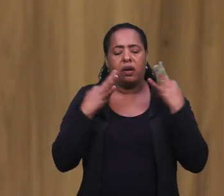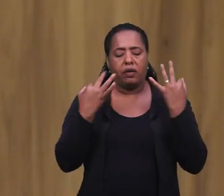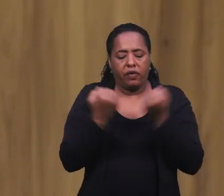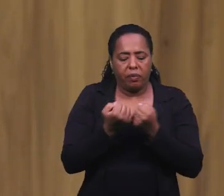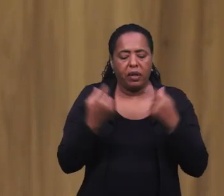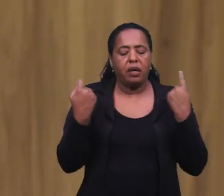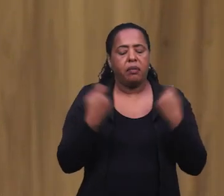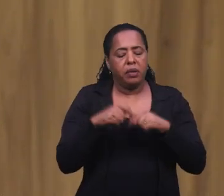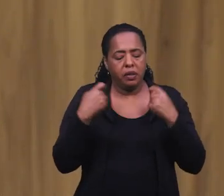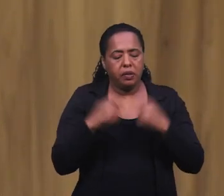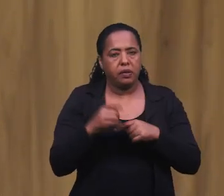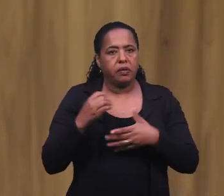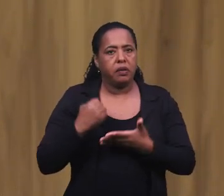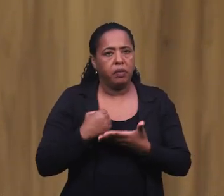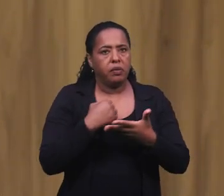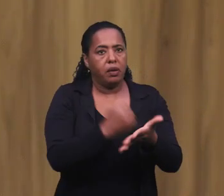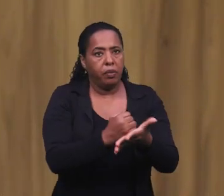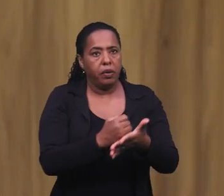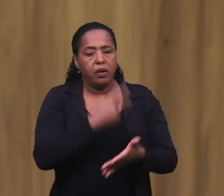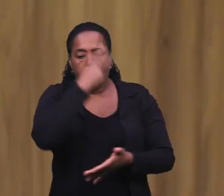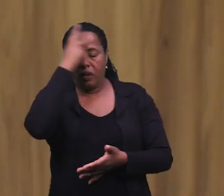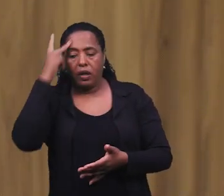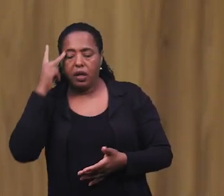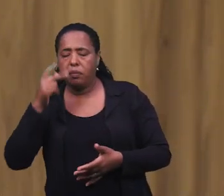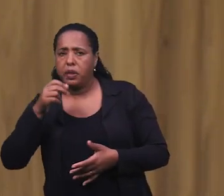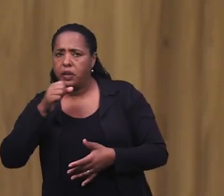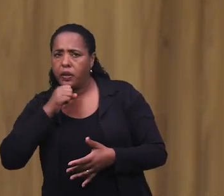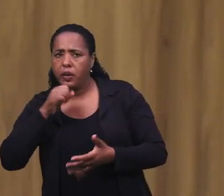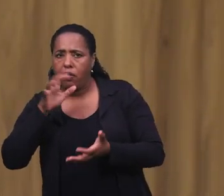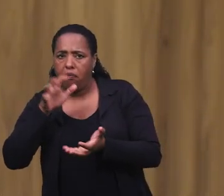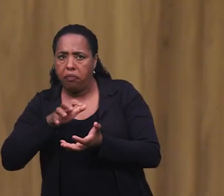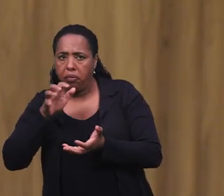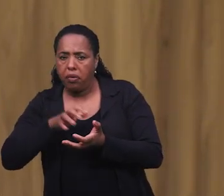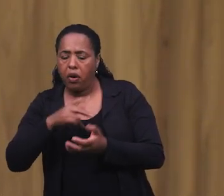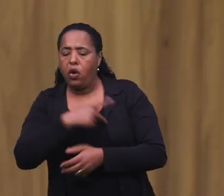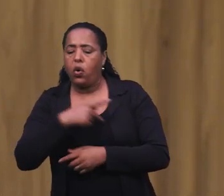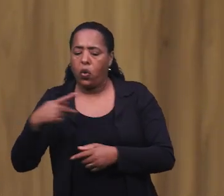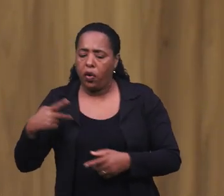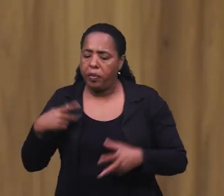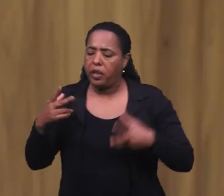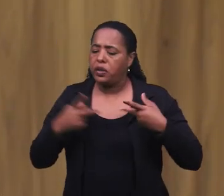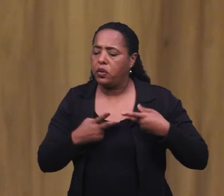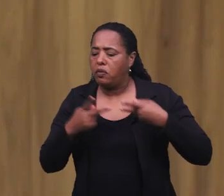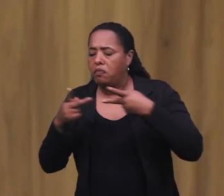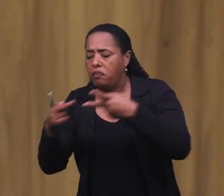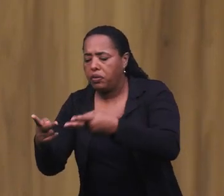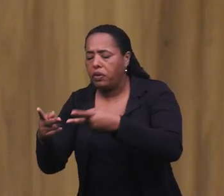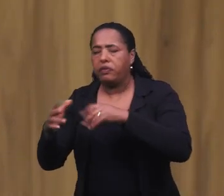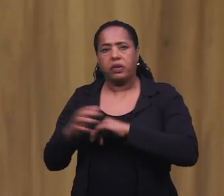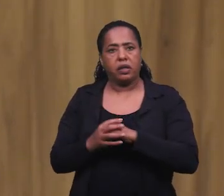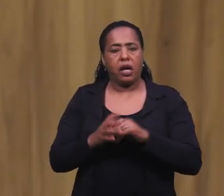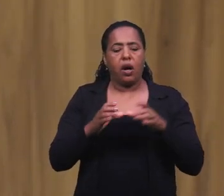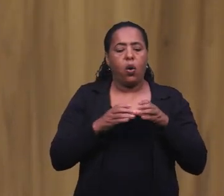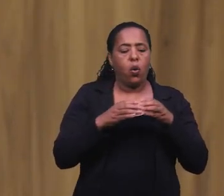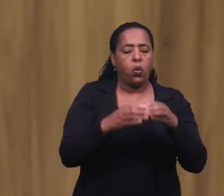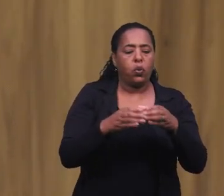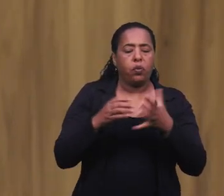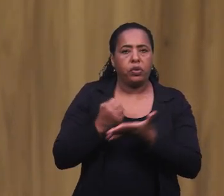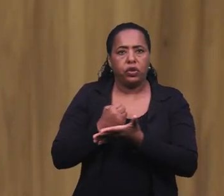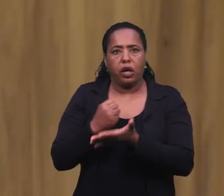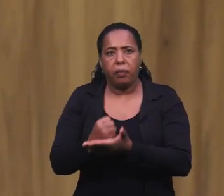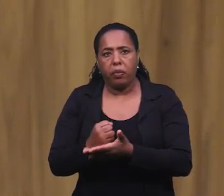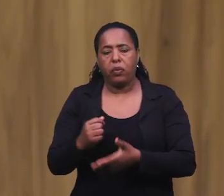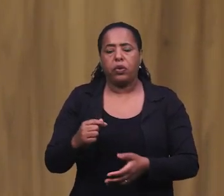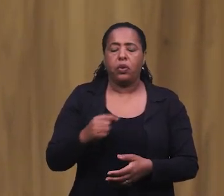idosos, eles são aqui chamados de domésticos da fé. São aqueles, doméstico, quando a gente fala, é aquele que é de casa, é aquele que é